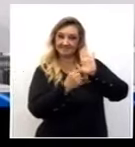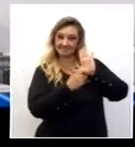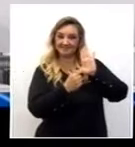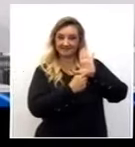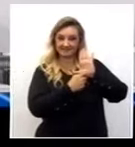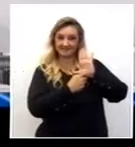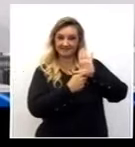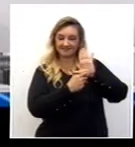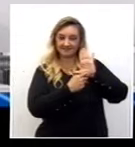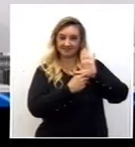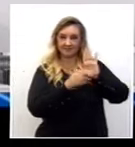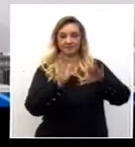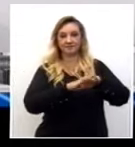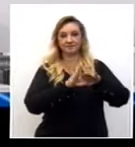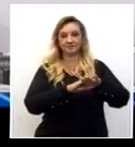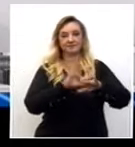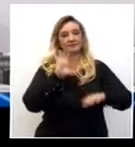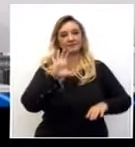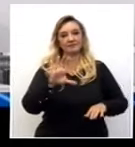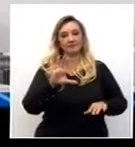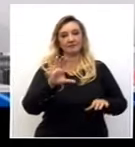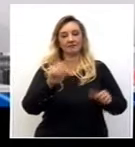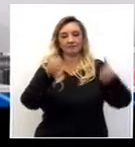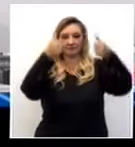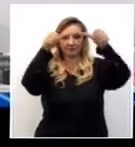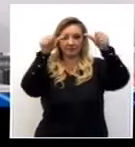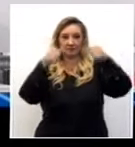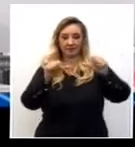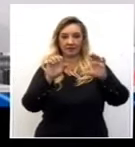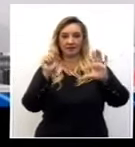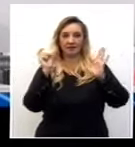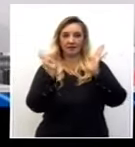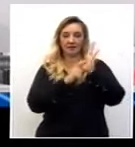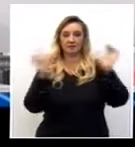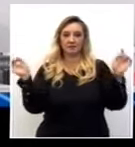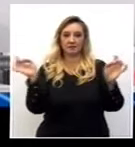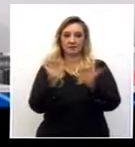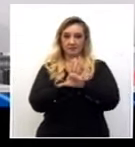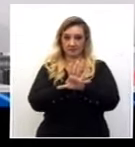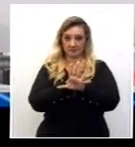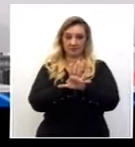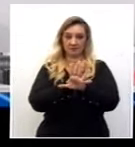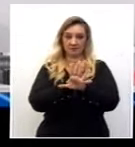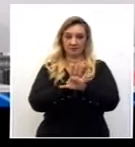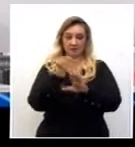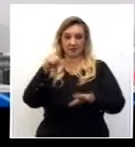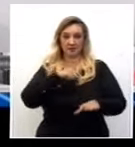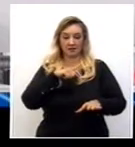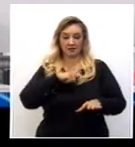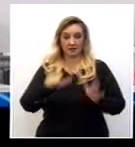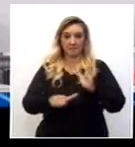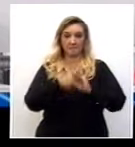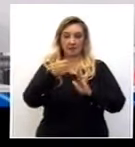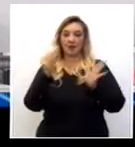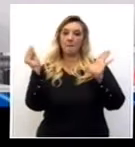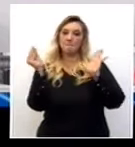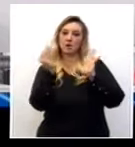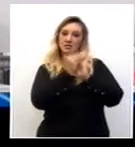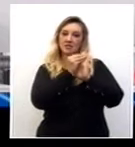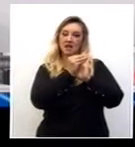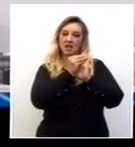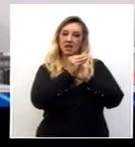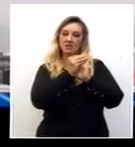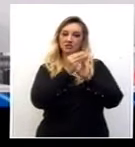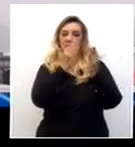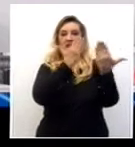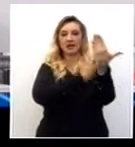publicação. Feito isso, já está publicado no mural, eu clico aqui para encerrar, né? E aqui eu tenho a minha primeira postagem com o arquivo